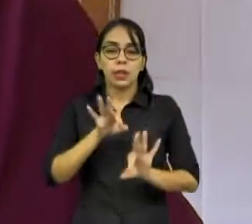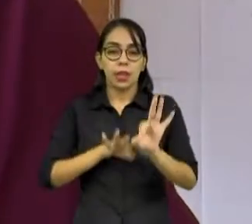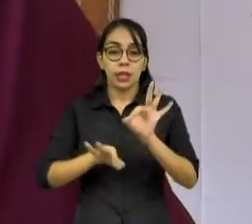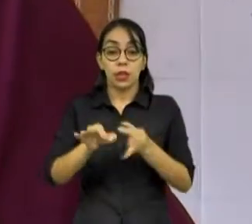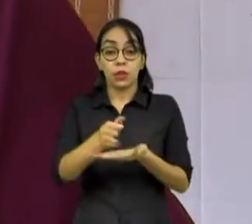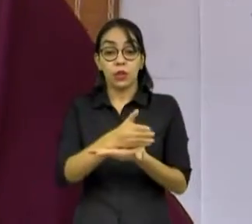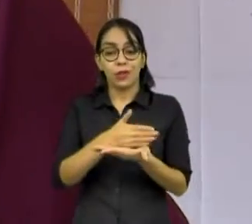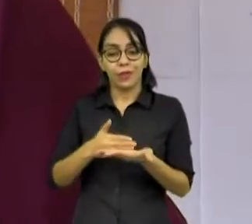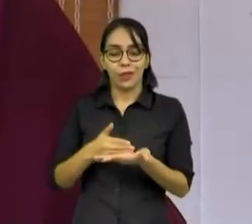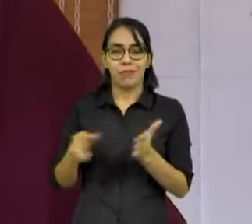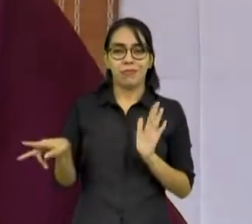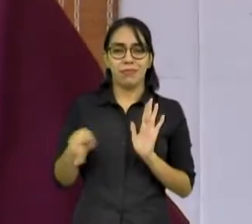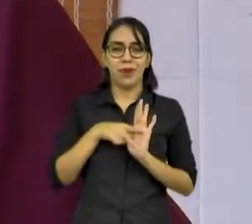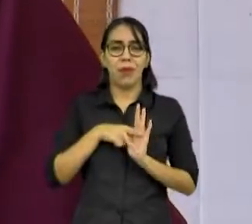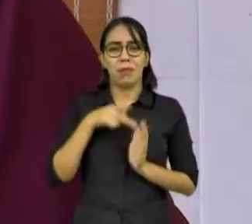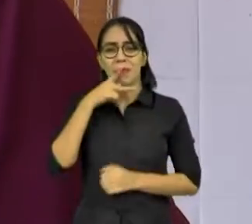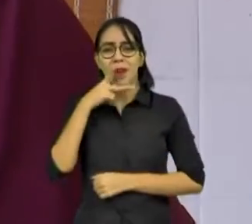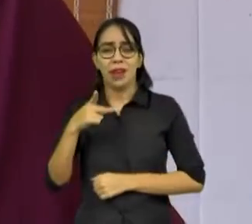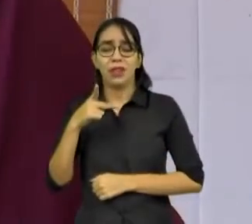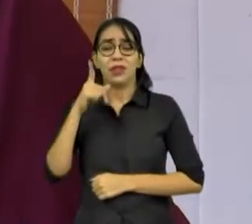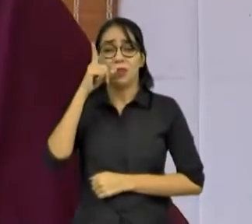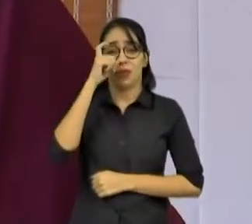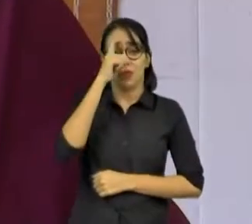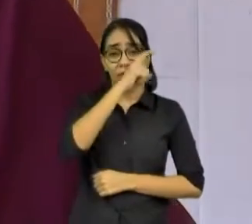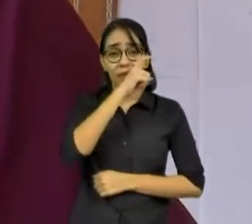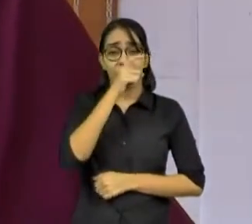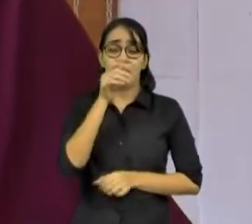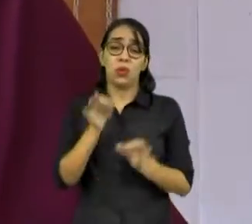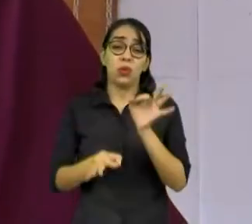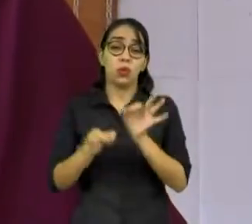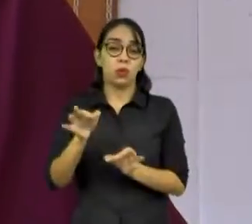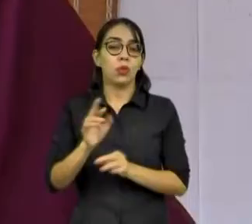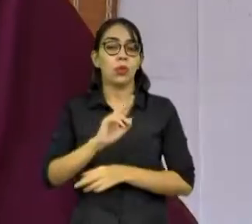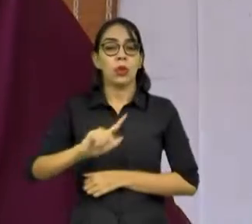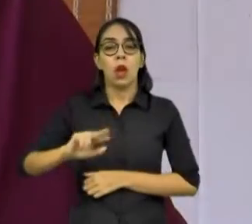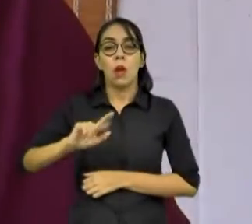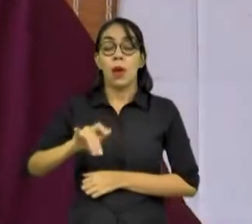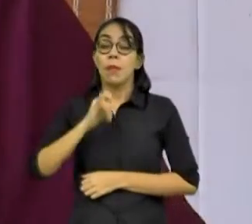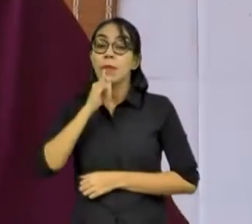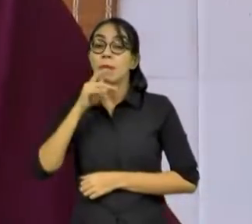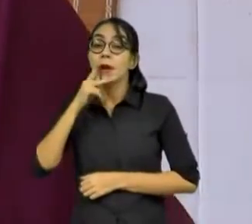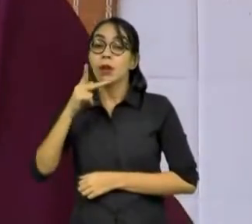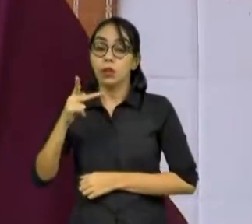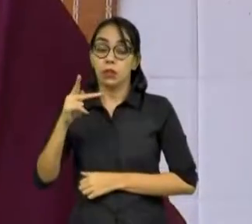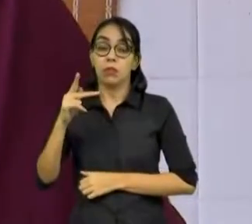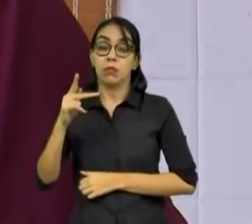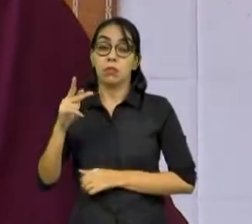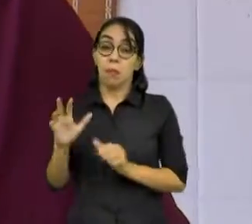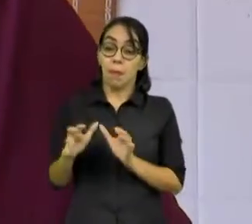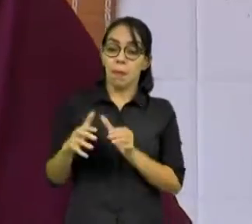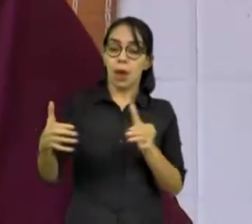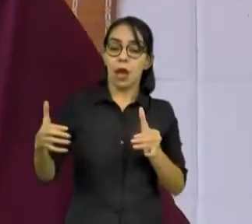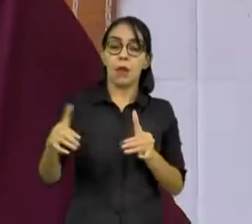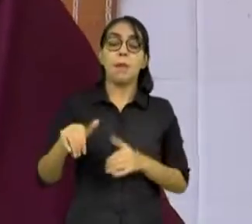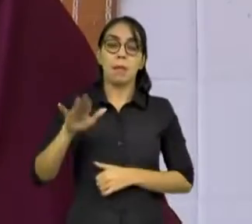Os partidos grandes, que têm grandes bancadas, né, recebem um grande volume de dinheiro dessa fatia, que